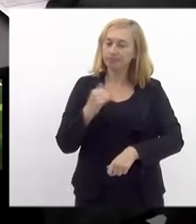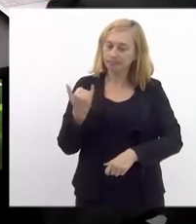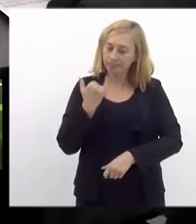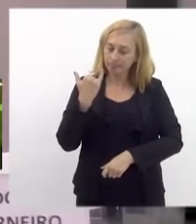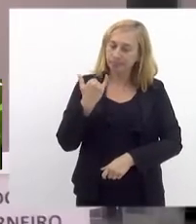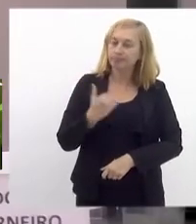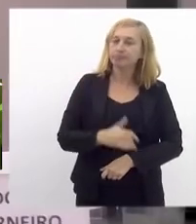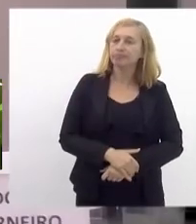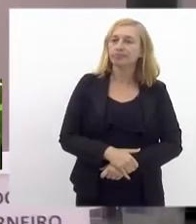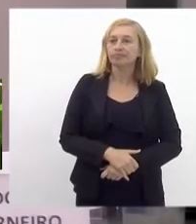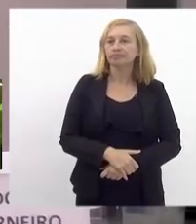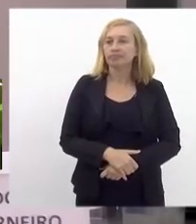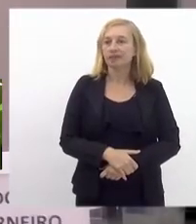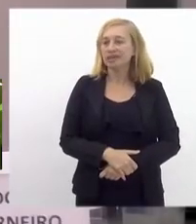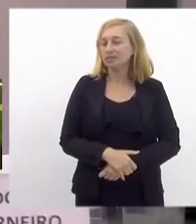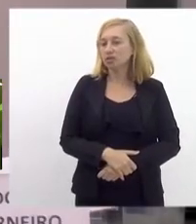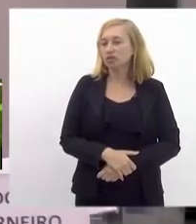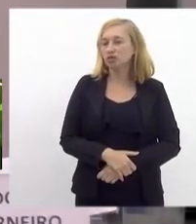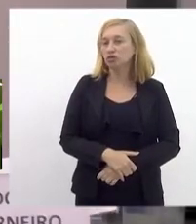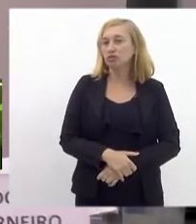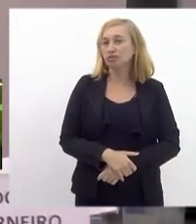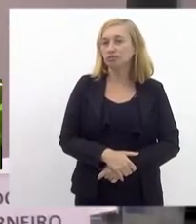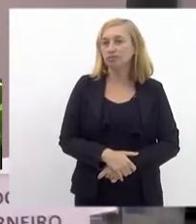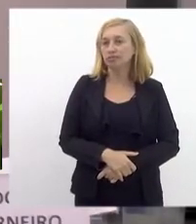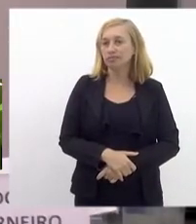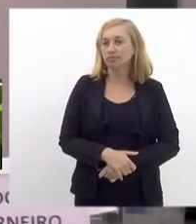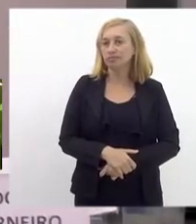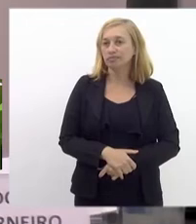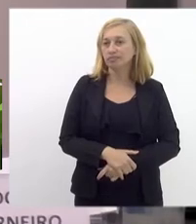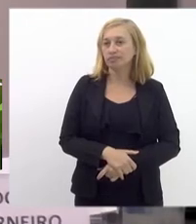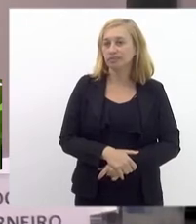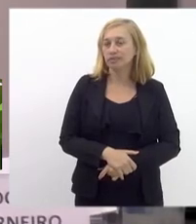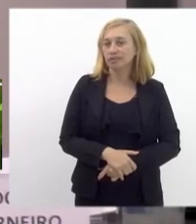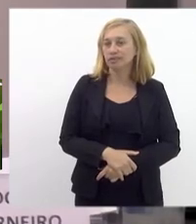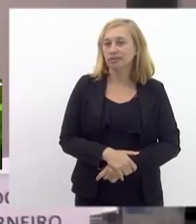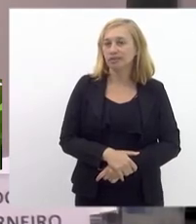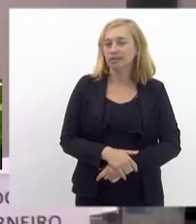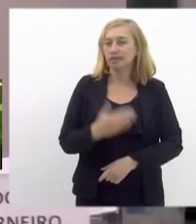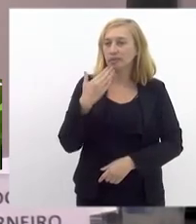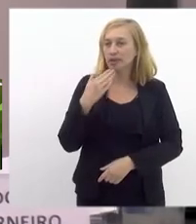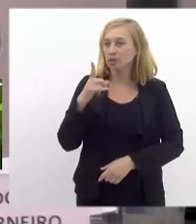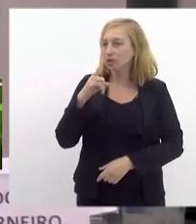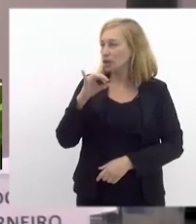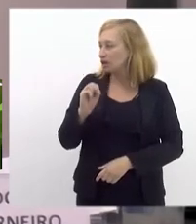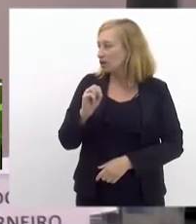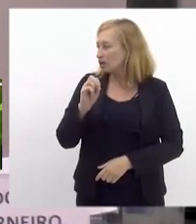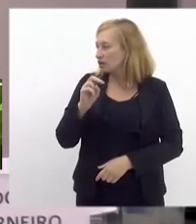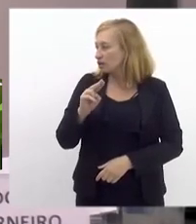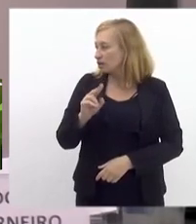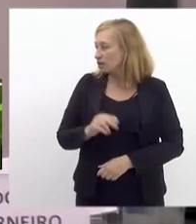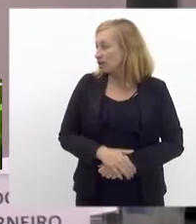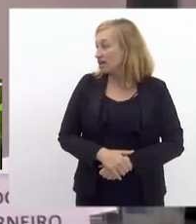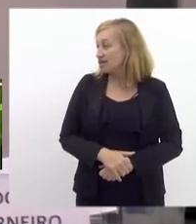importante que você tenha sistematizado. Peço, inclusive, não só ao Celso, mas a você também, que deixe esse material à disposição